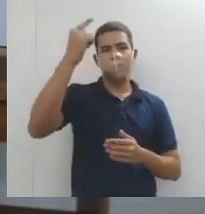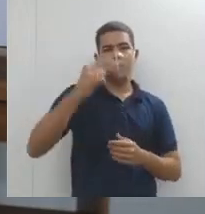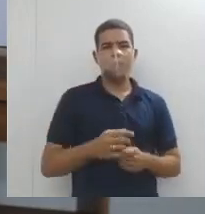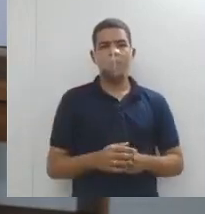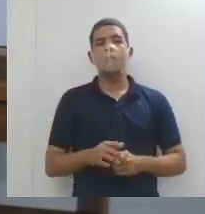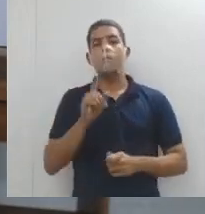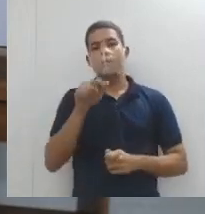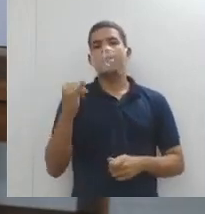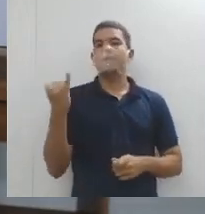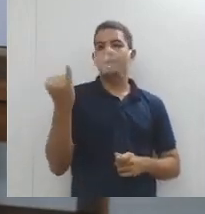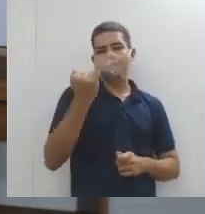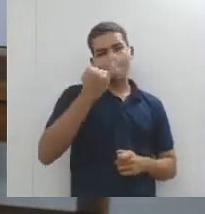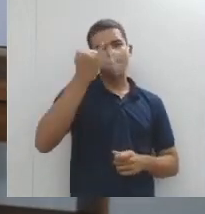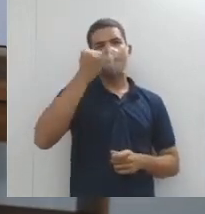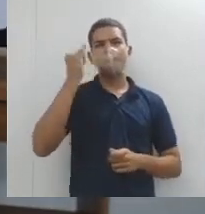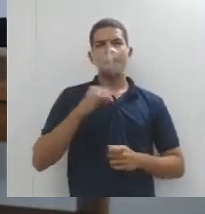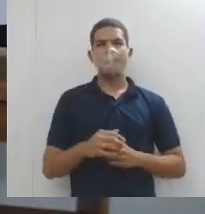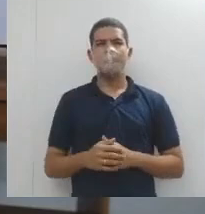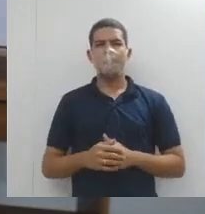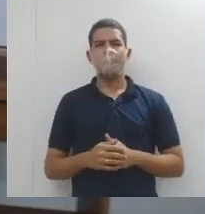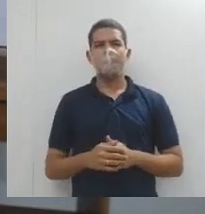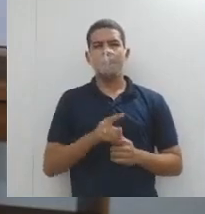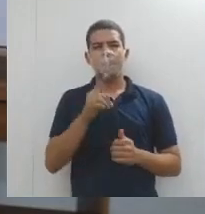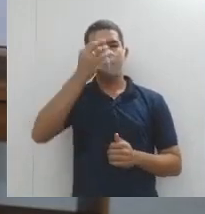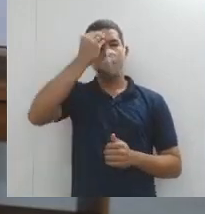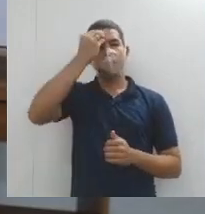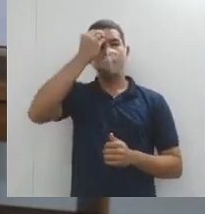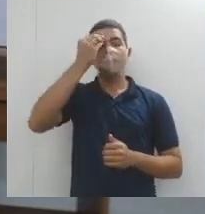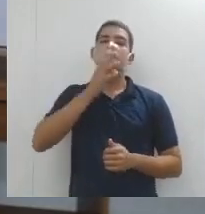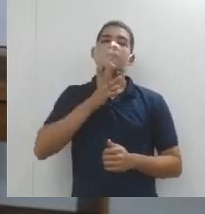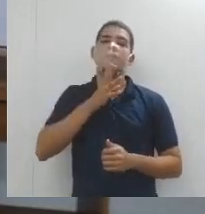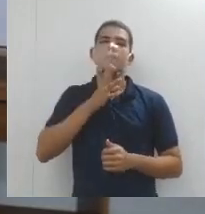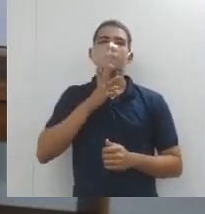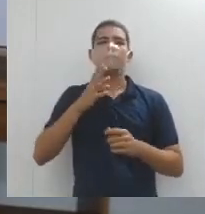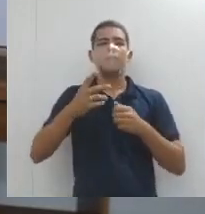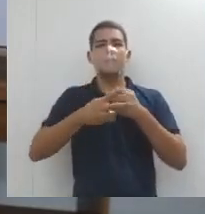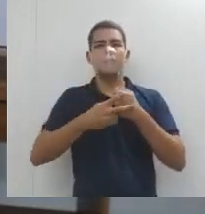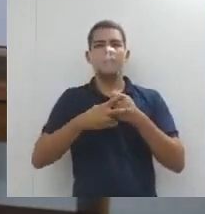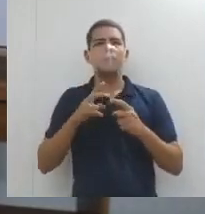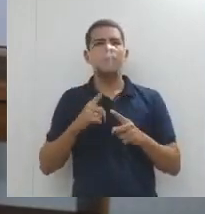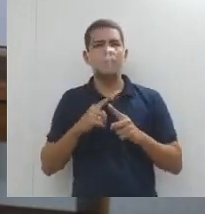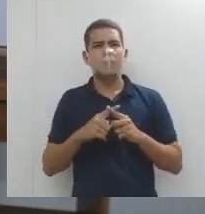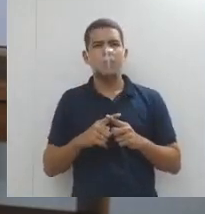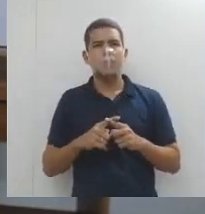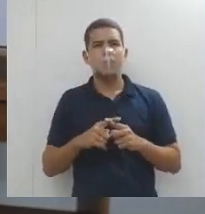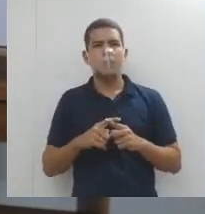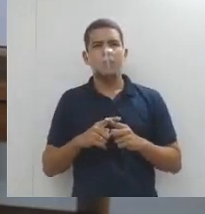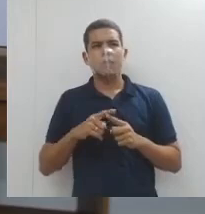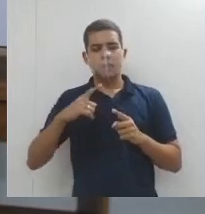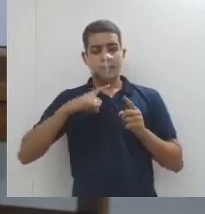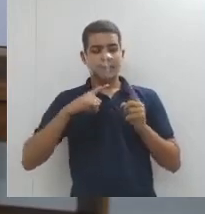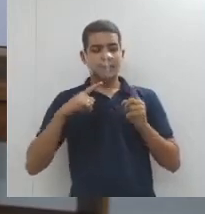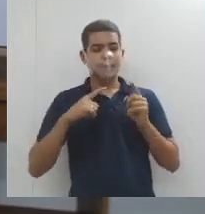Mas é muito importante que vocês tenham conhecimento desses verbos, porque o